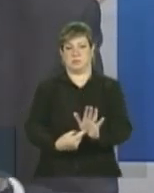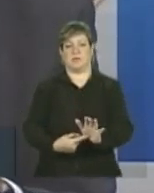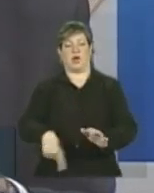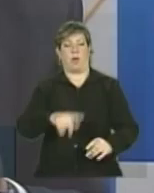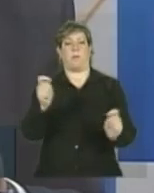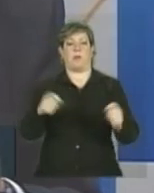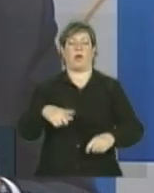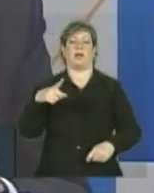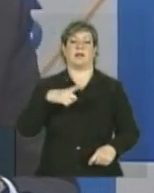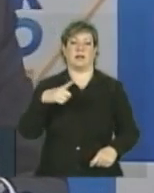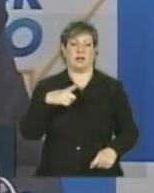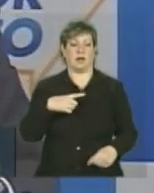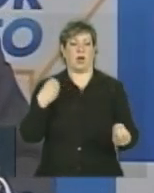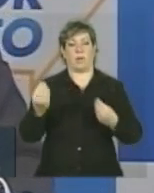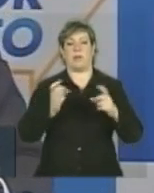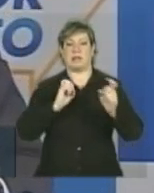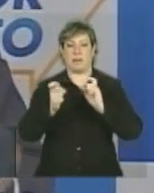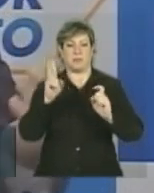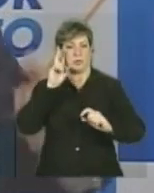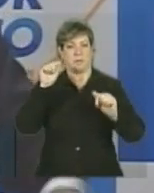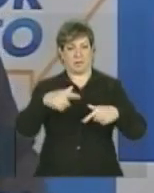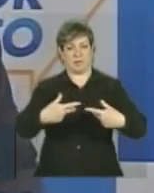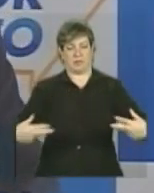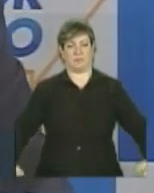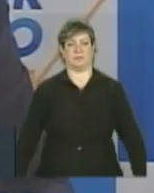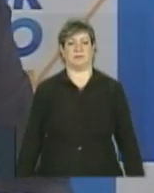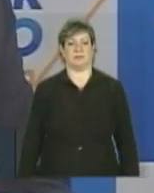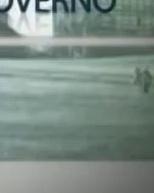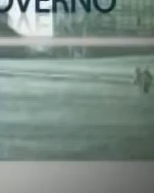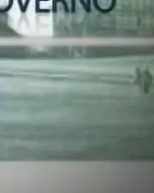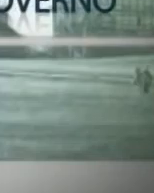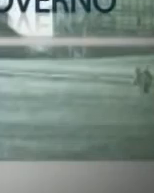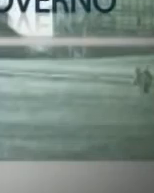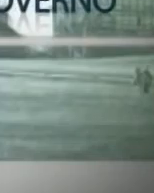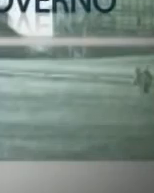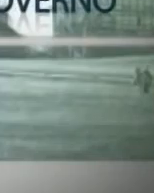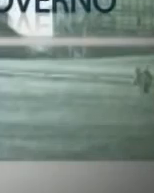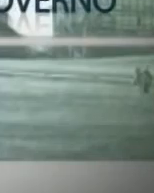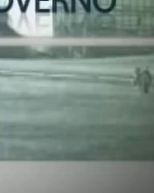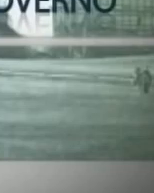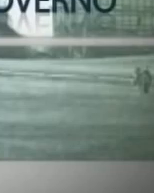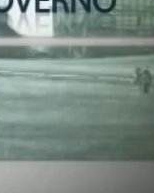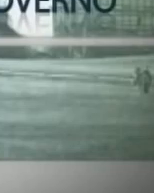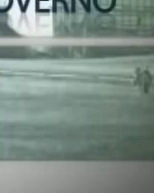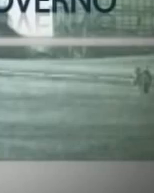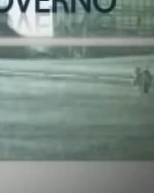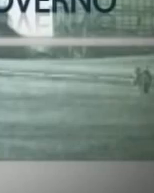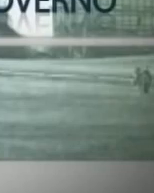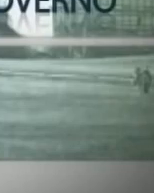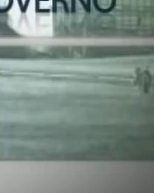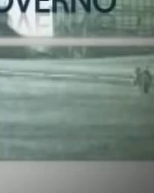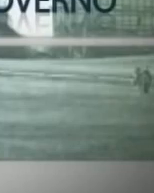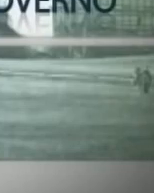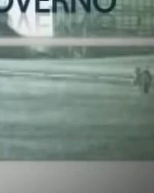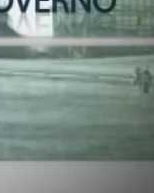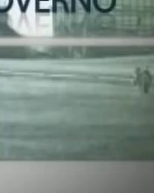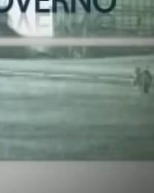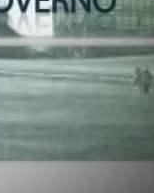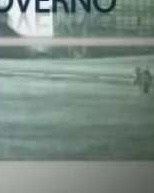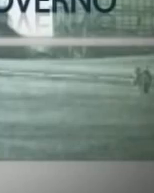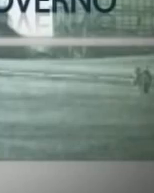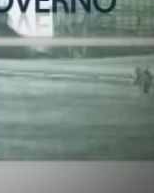que a gente possa ter um debate a respeito dessas medidas. Você acompanhou a reapresentação do lançamento